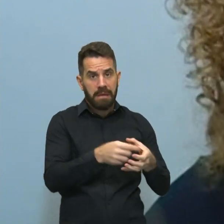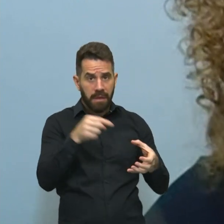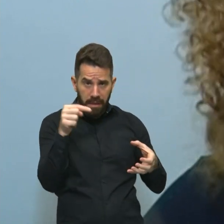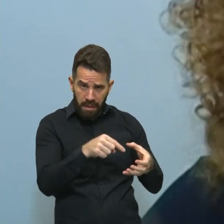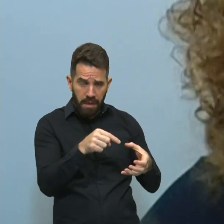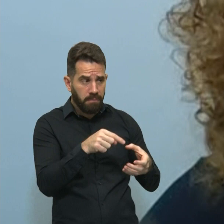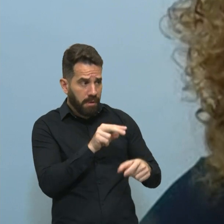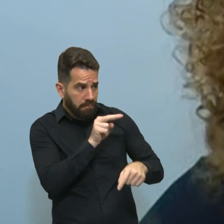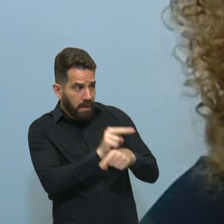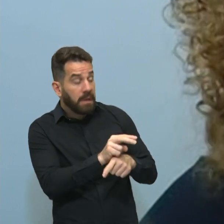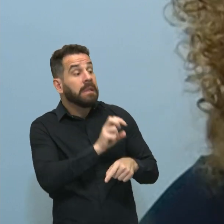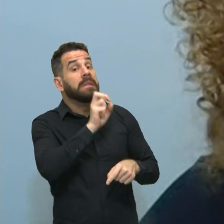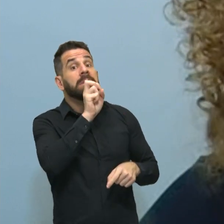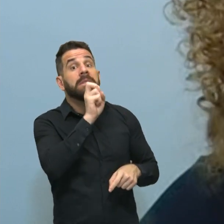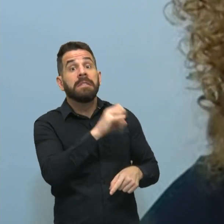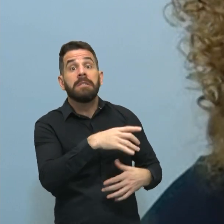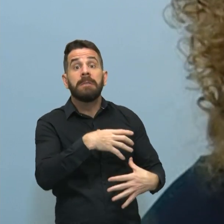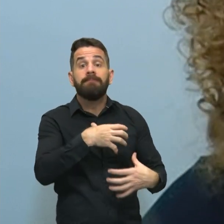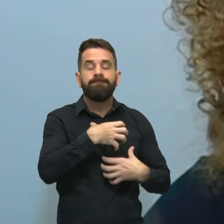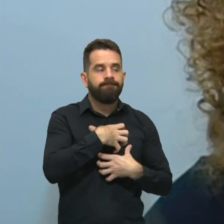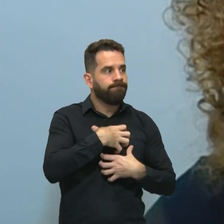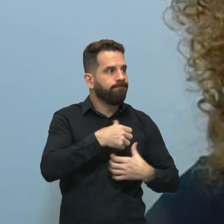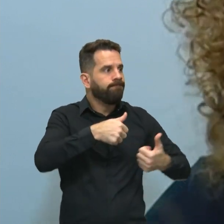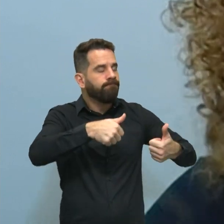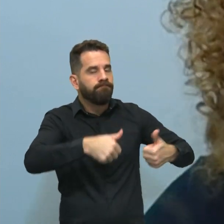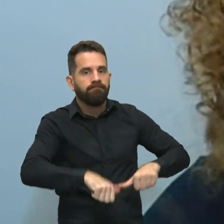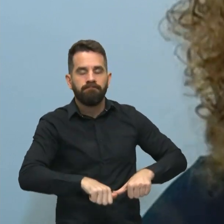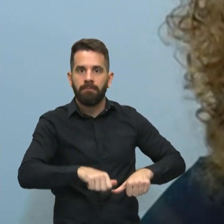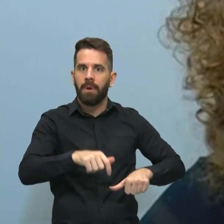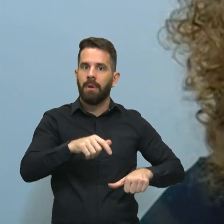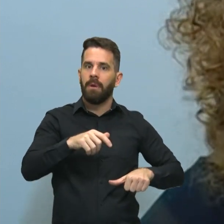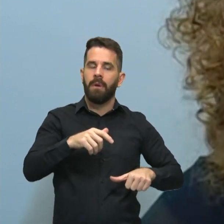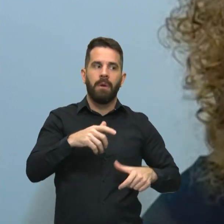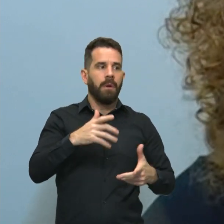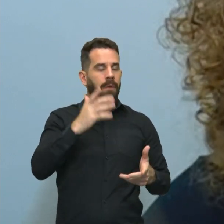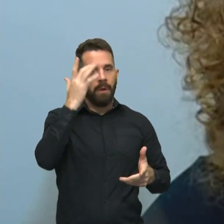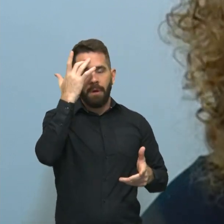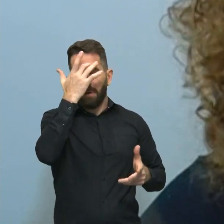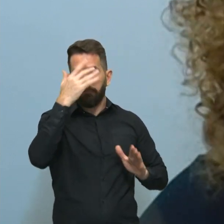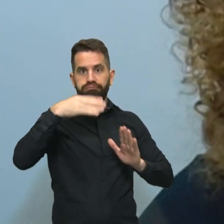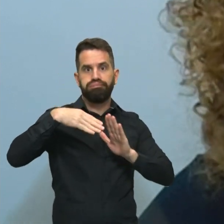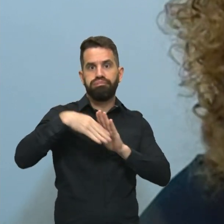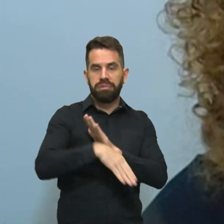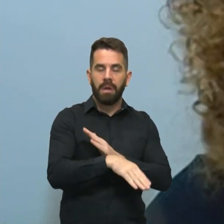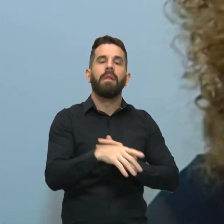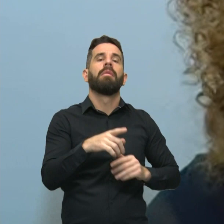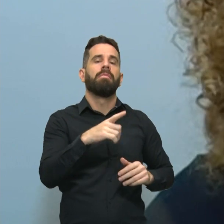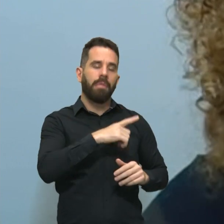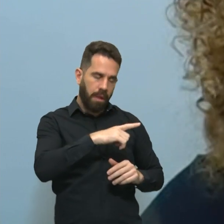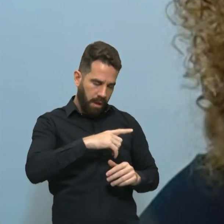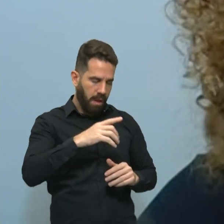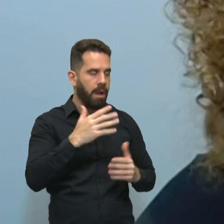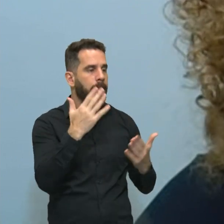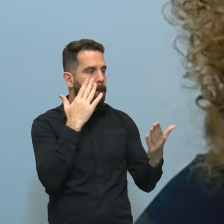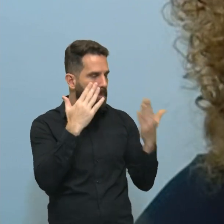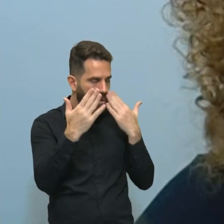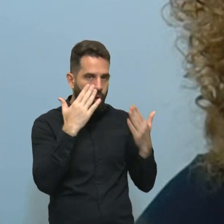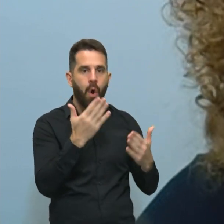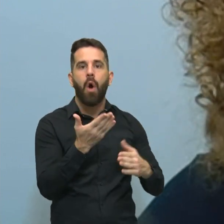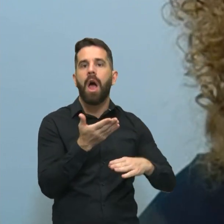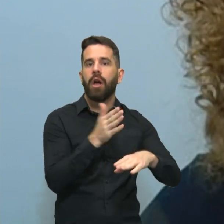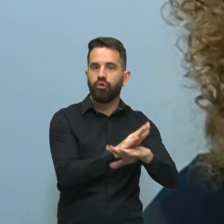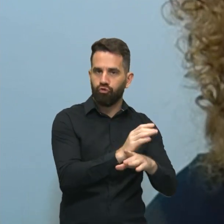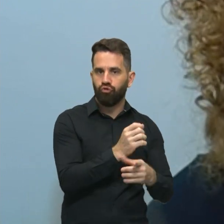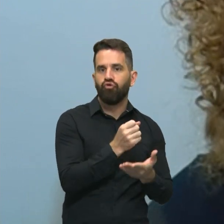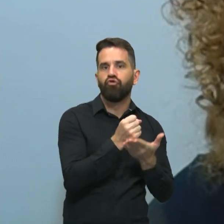social, emocional, né, com acompanhamento psicológico de quando necessário desses estudantes, e juntamente com a Prograde, aí junto ao lado do